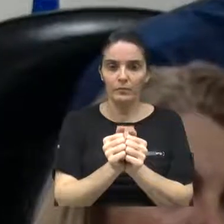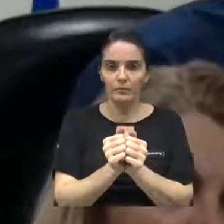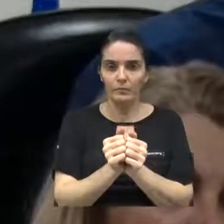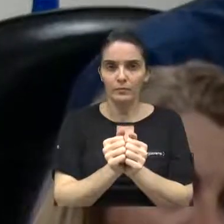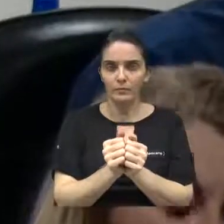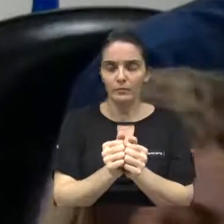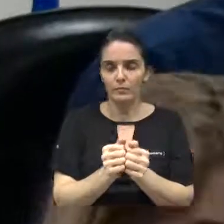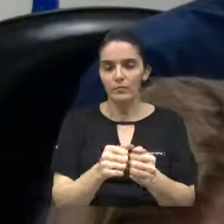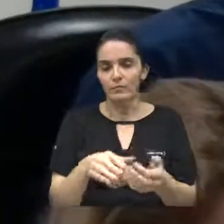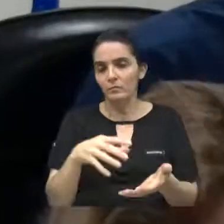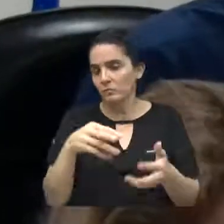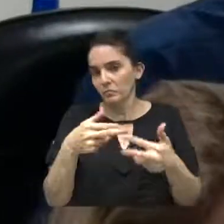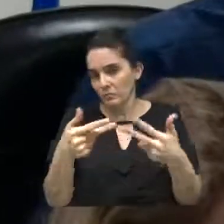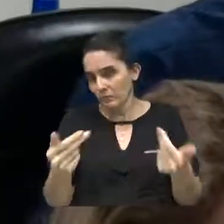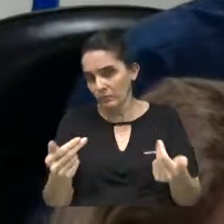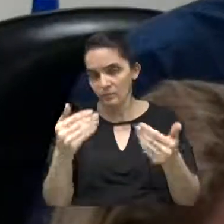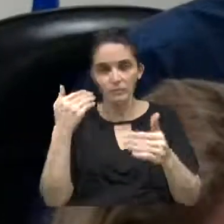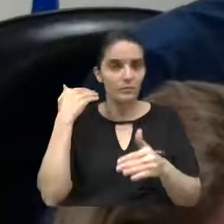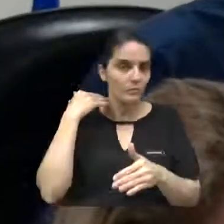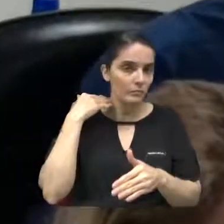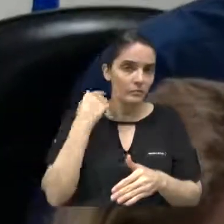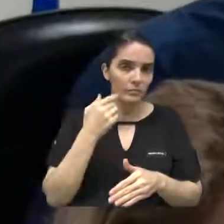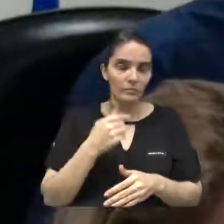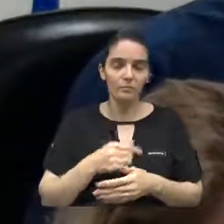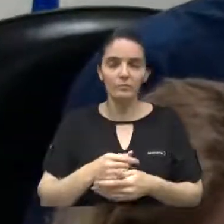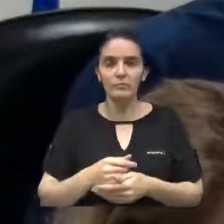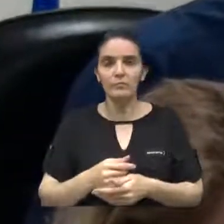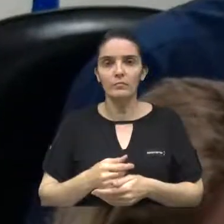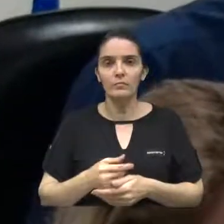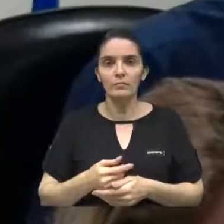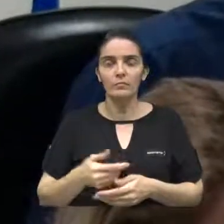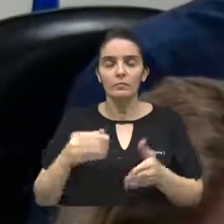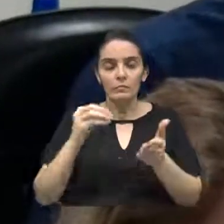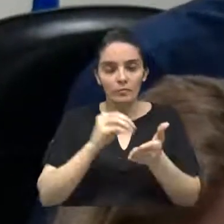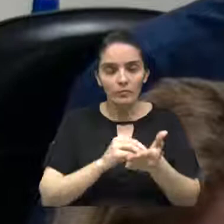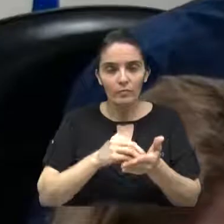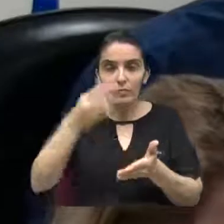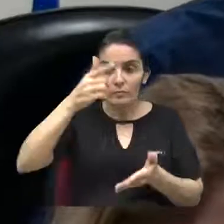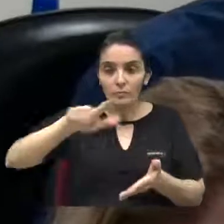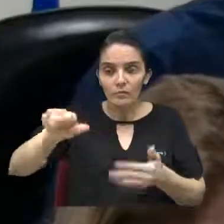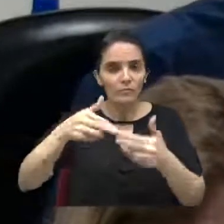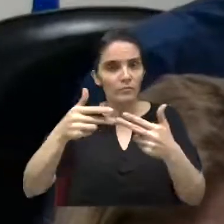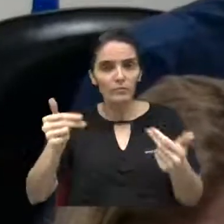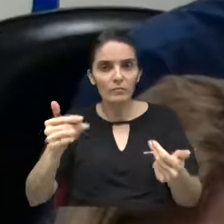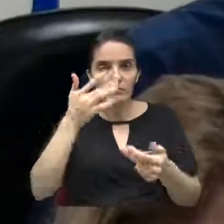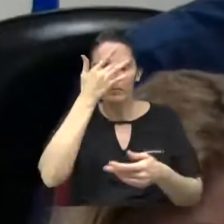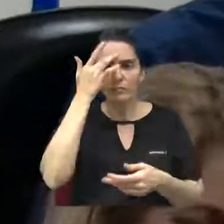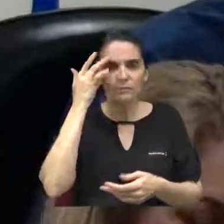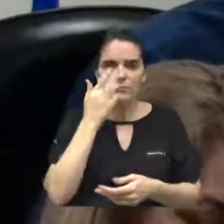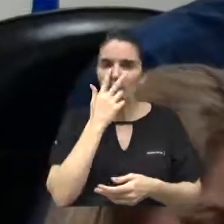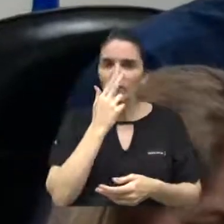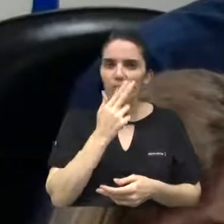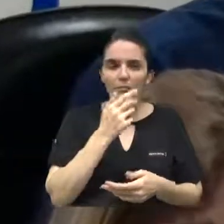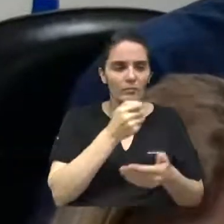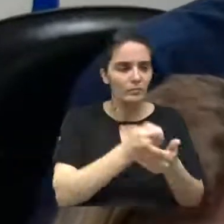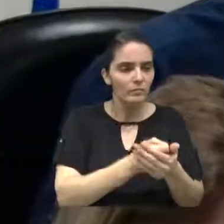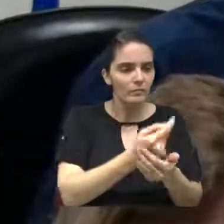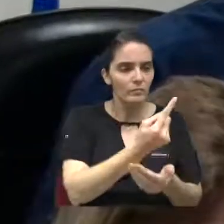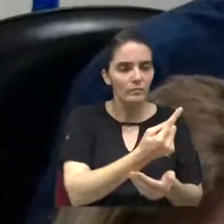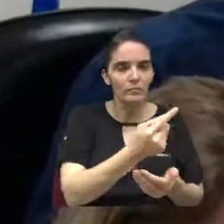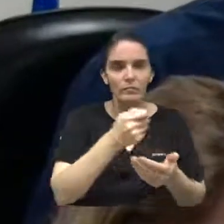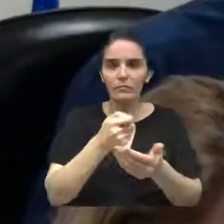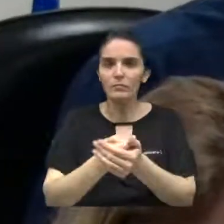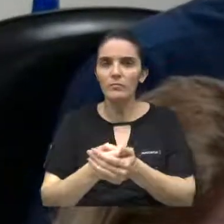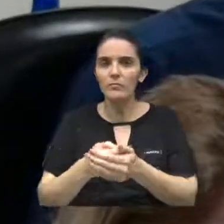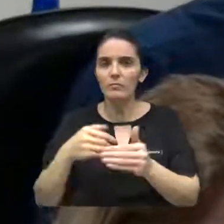um serviço, a contratação de outros serviços. E aí, a pessoa achando que está pagando por uma coisa, ela está pagando